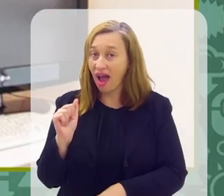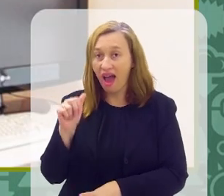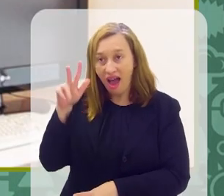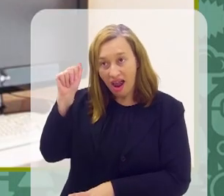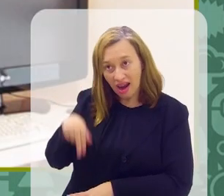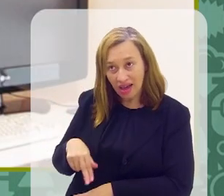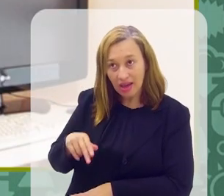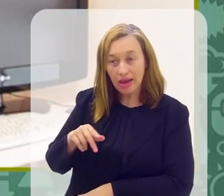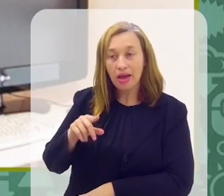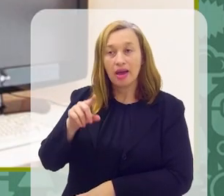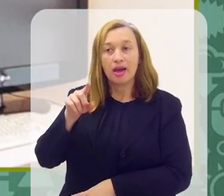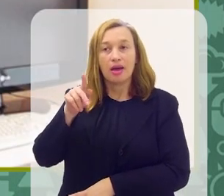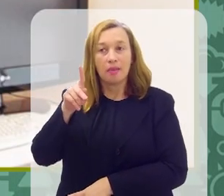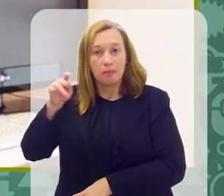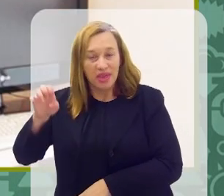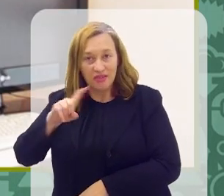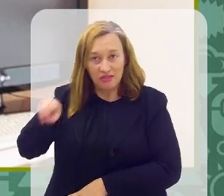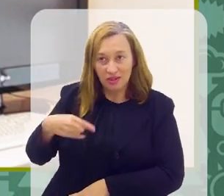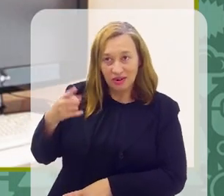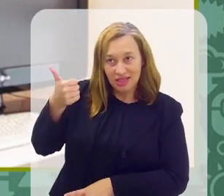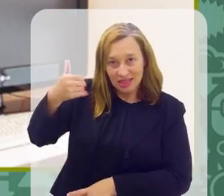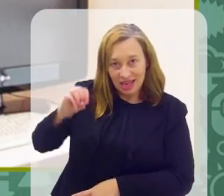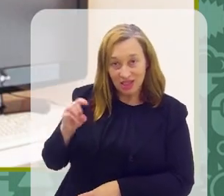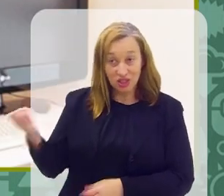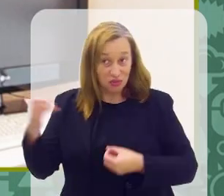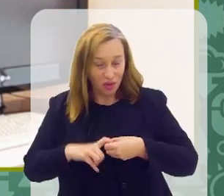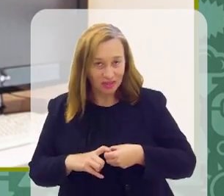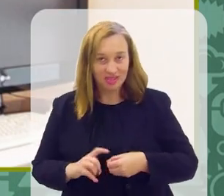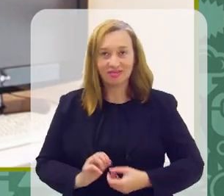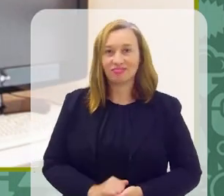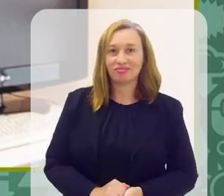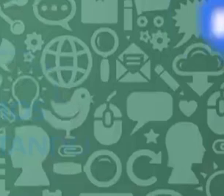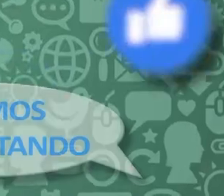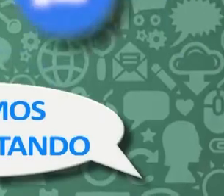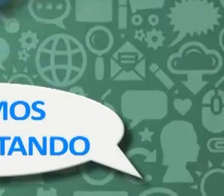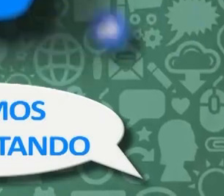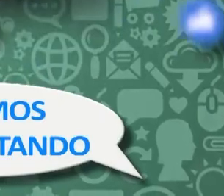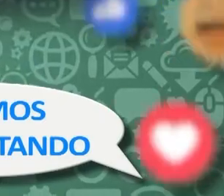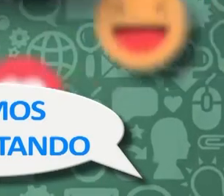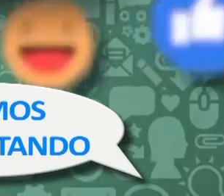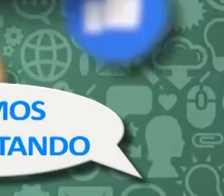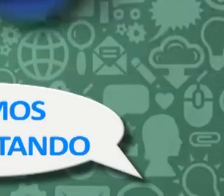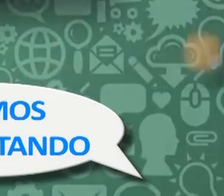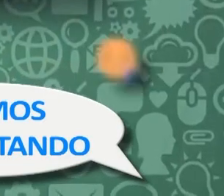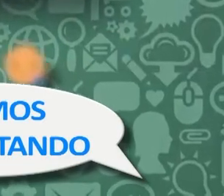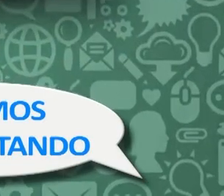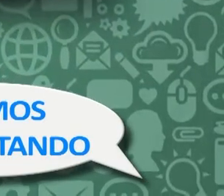gente e com Alan P,10, que a gente já volta.